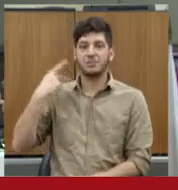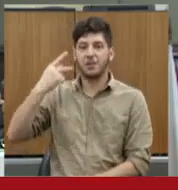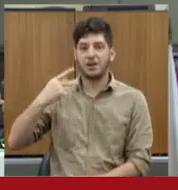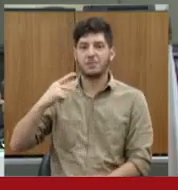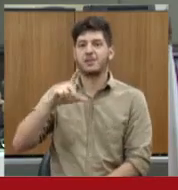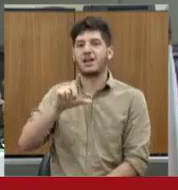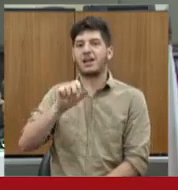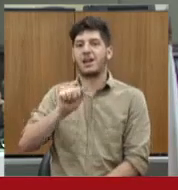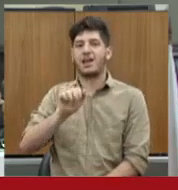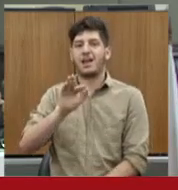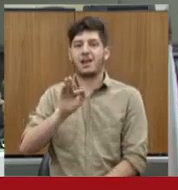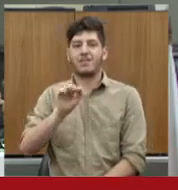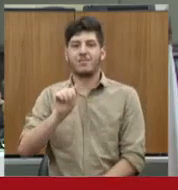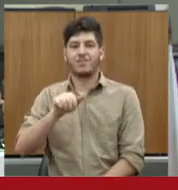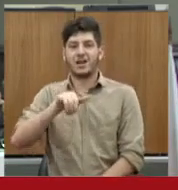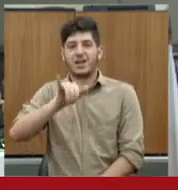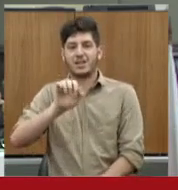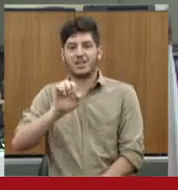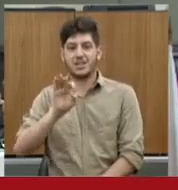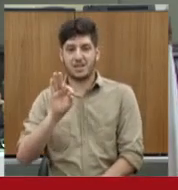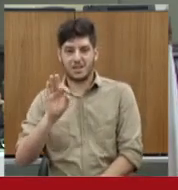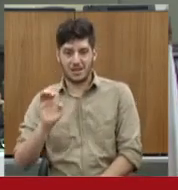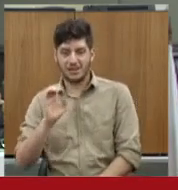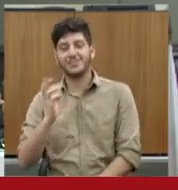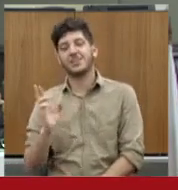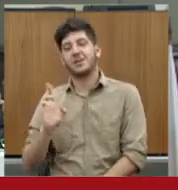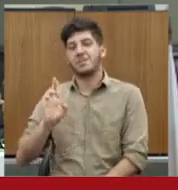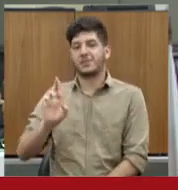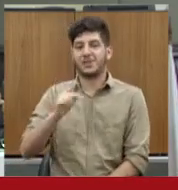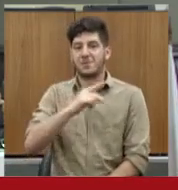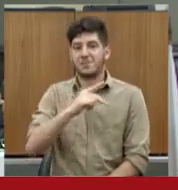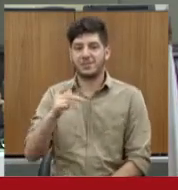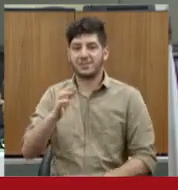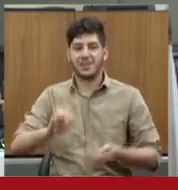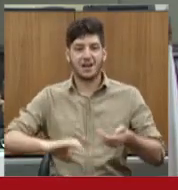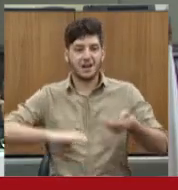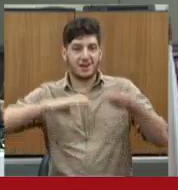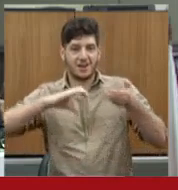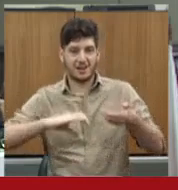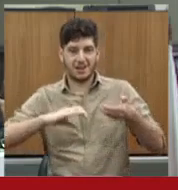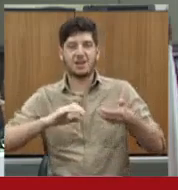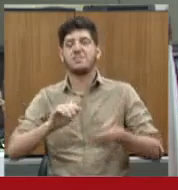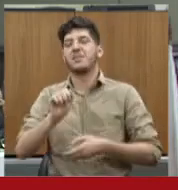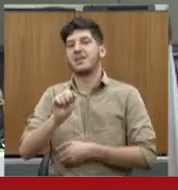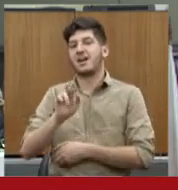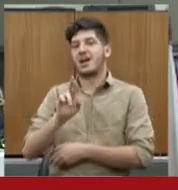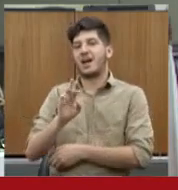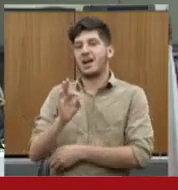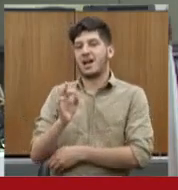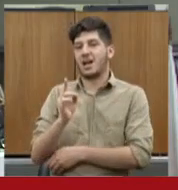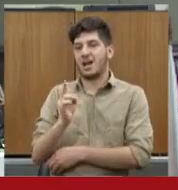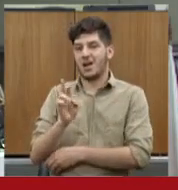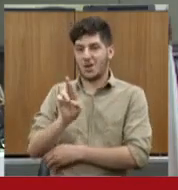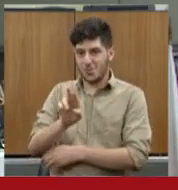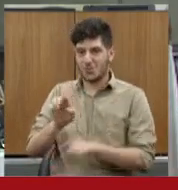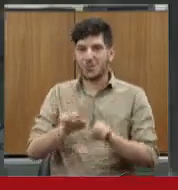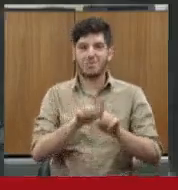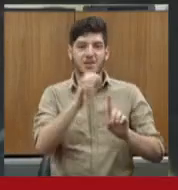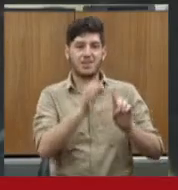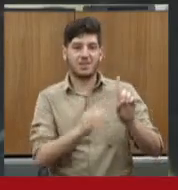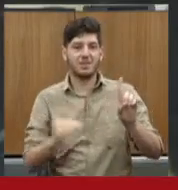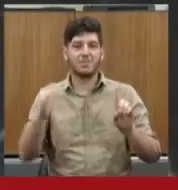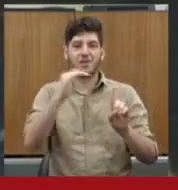Andrada, representando aqui o presidente da Câmara dos Deputados, Arthur Lira, caro desembargador Marcos